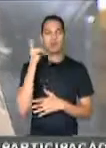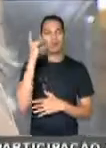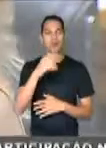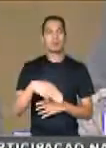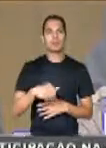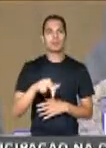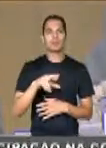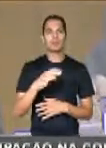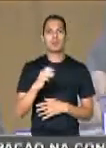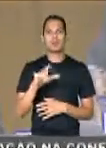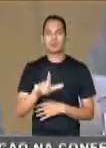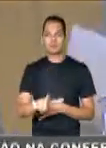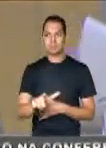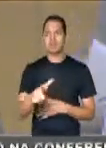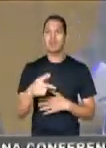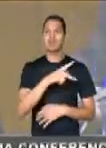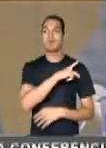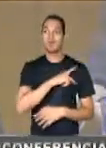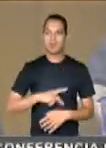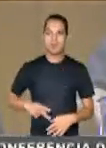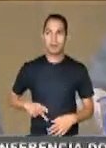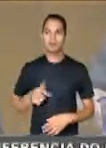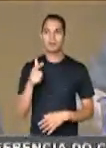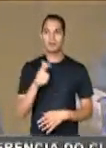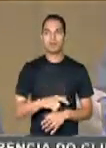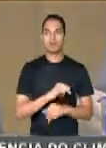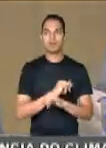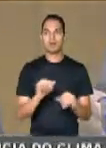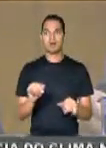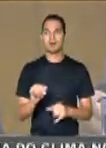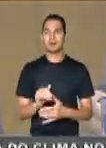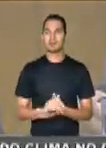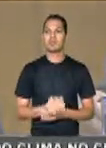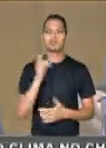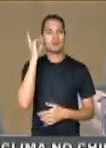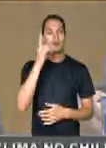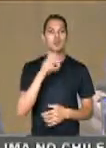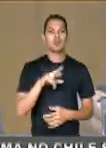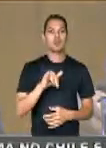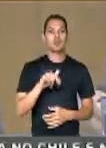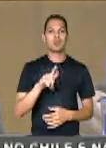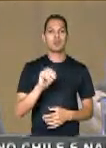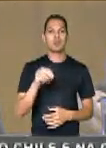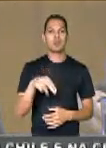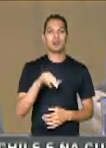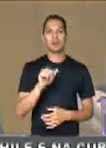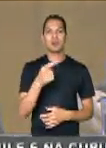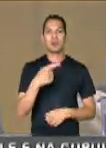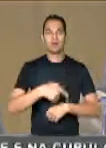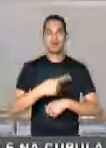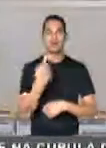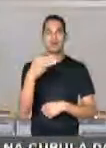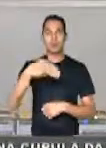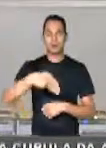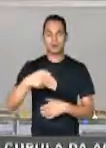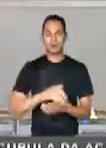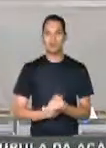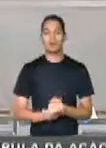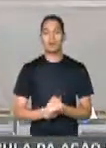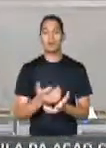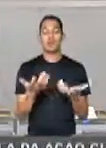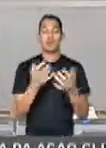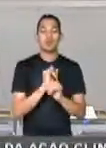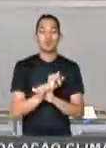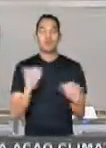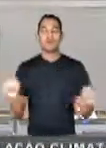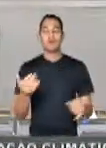Van Hatten. Bom, essa presidência mais uma vez reitera. Presidente, para... um minuto. Sim, deputado Rigoni, por favor, um minuto. Não, eu queria só reforçar o